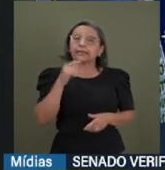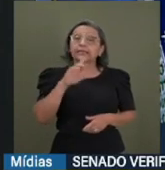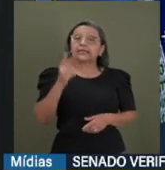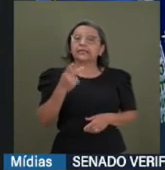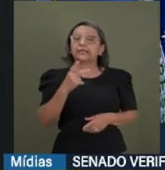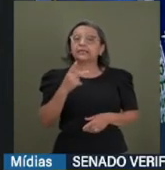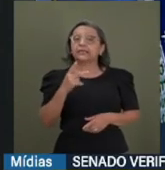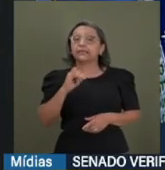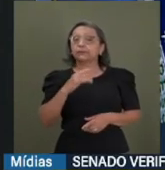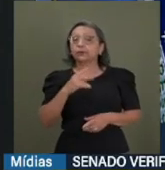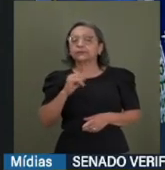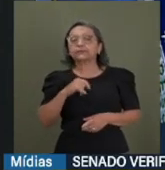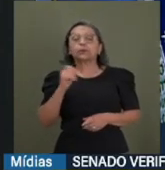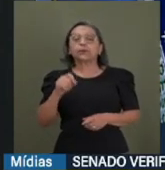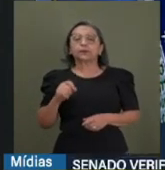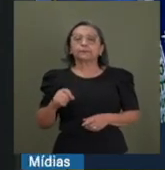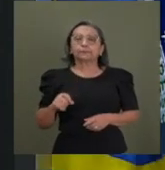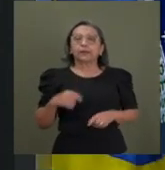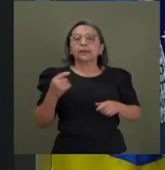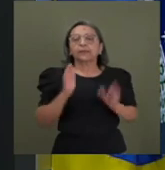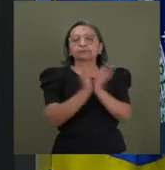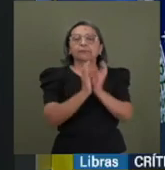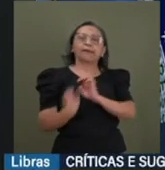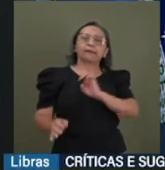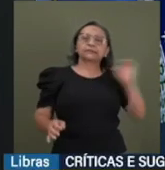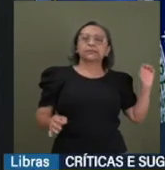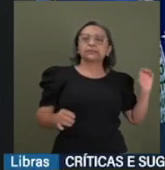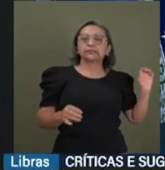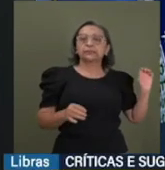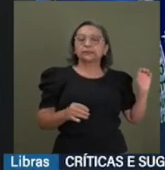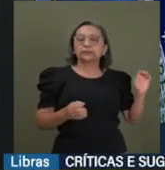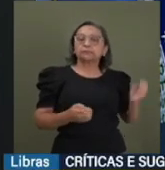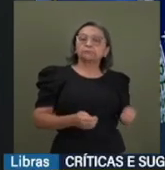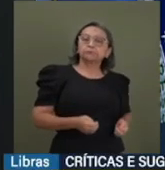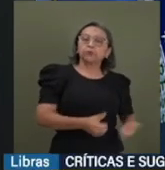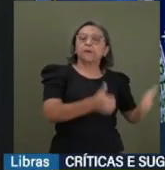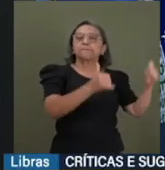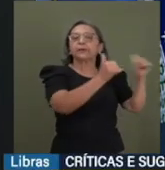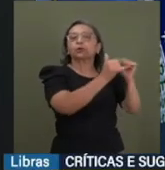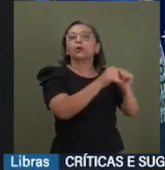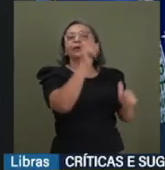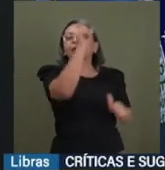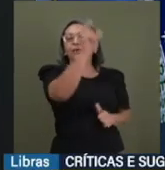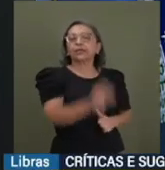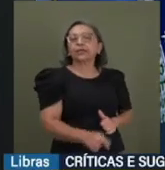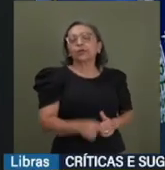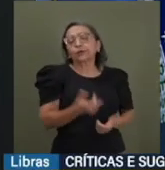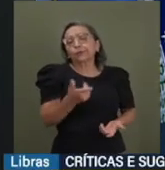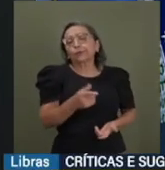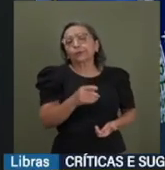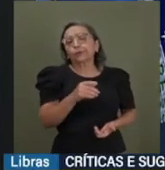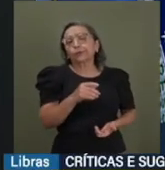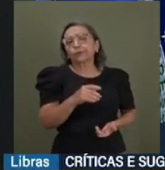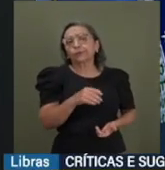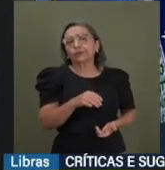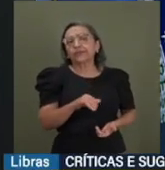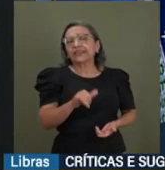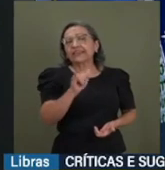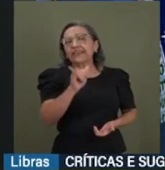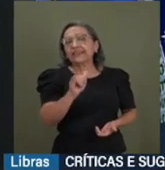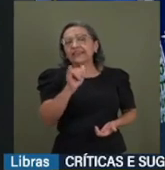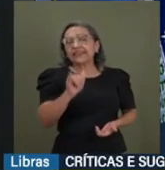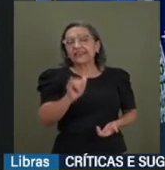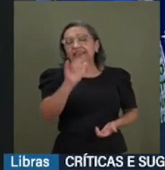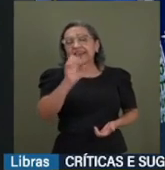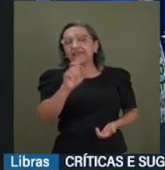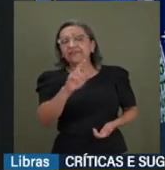para terminar, é que a esquerda perdoa inclusive o Che Guevara. Eles acham normal andar com a camiseta do Che Guevara,